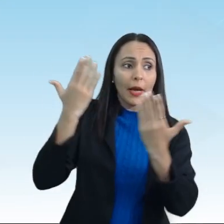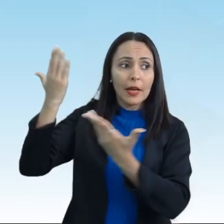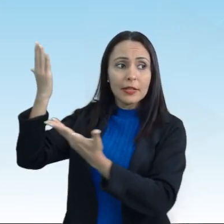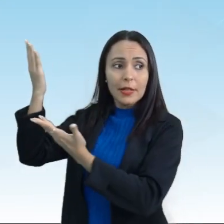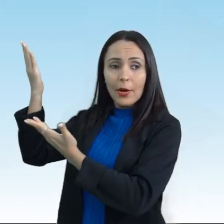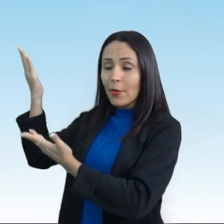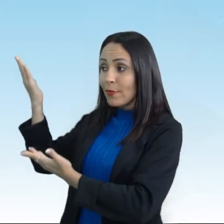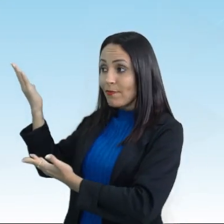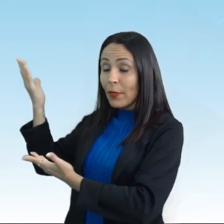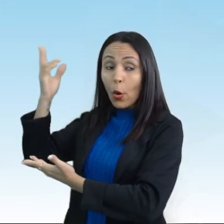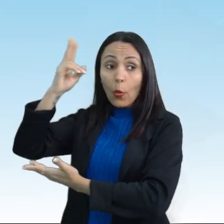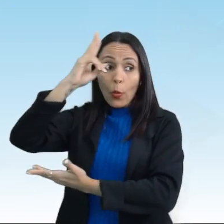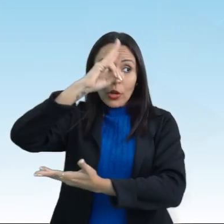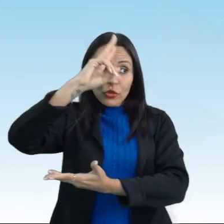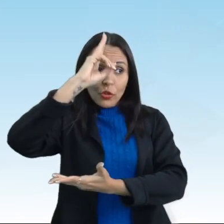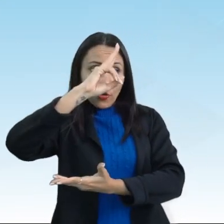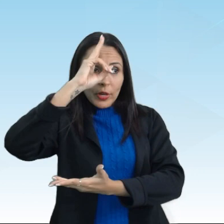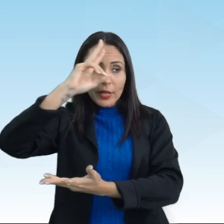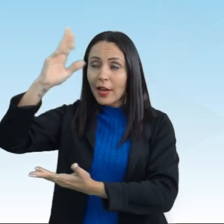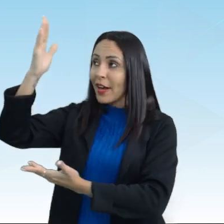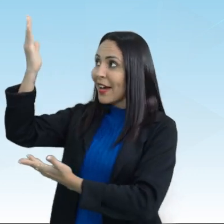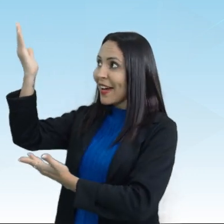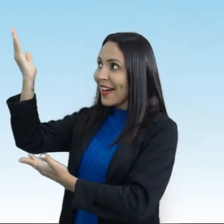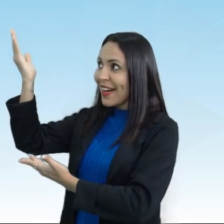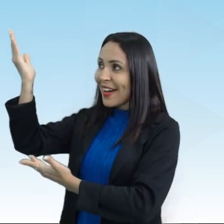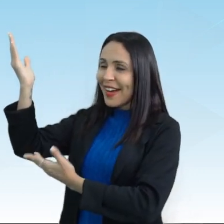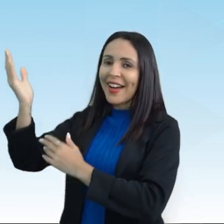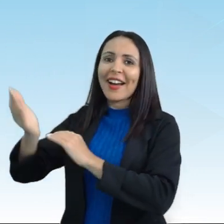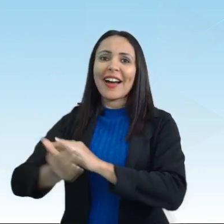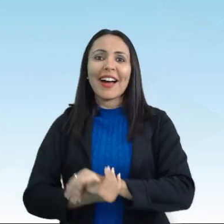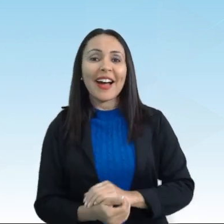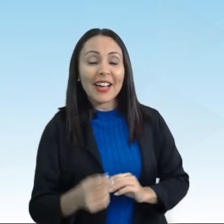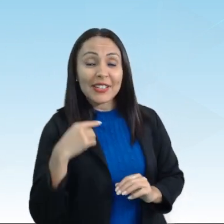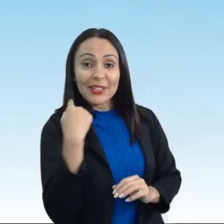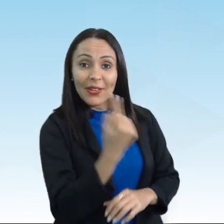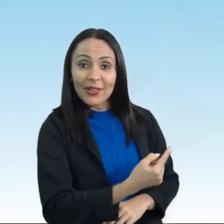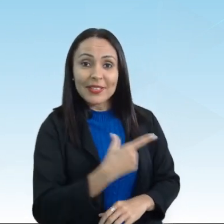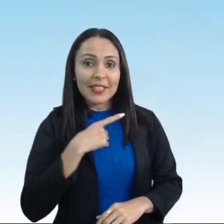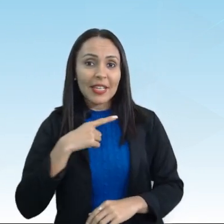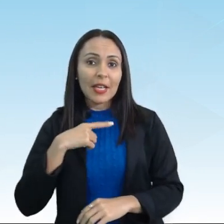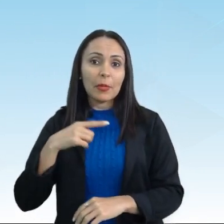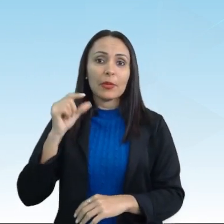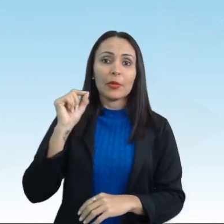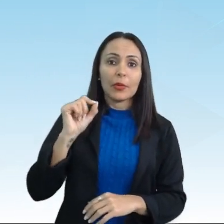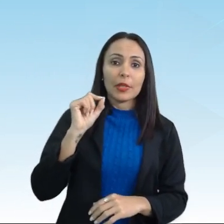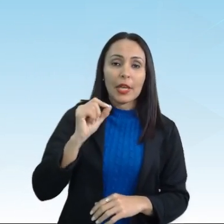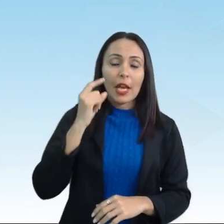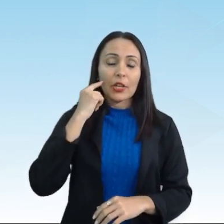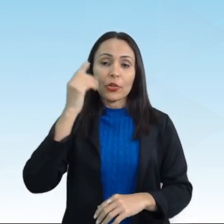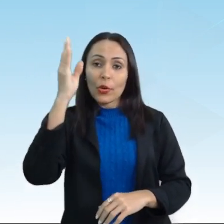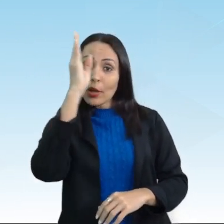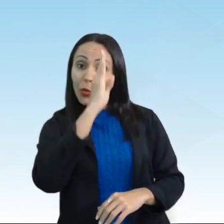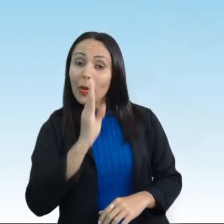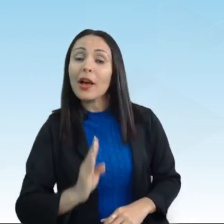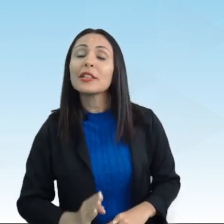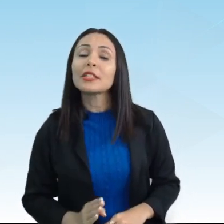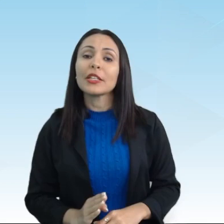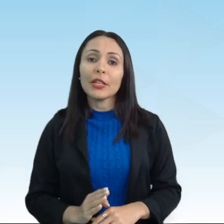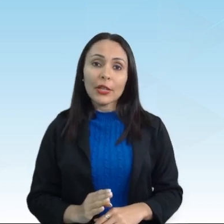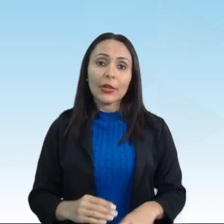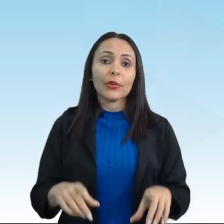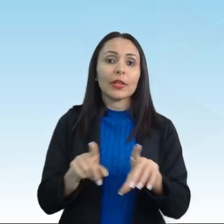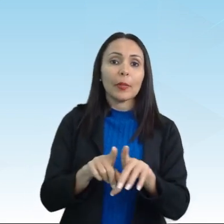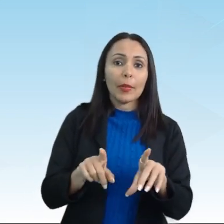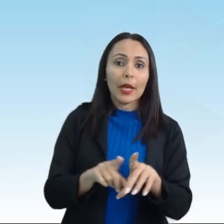com o período histórico nosso. Vejam só, na tela nós temos aqui o que? A história do Brasil, nós temos a